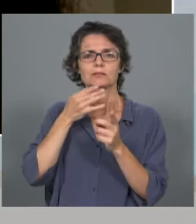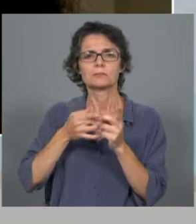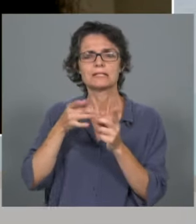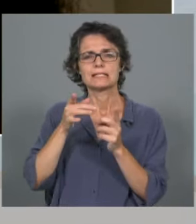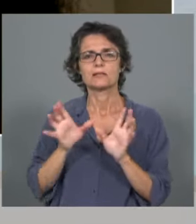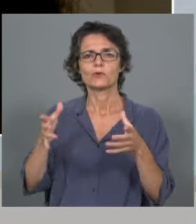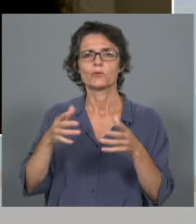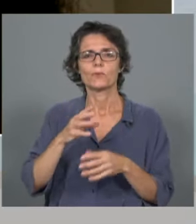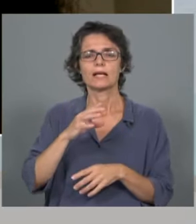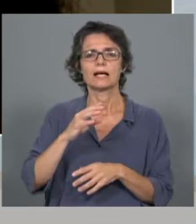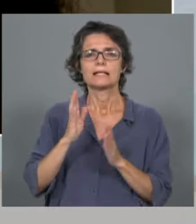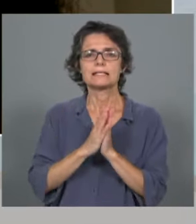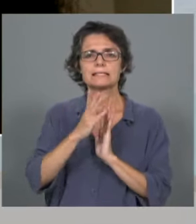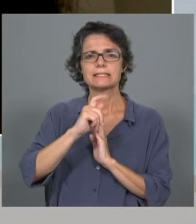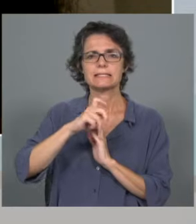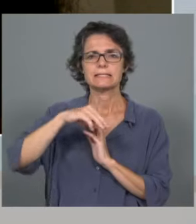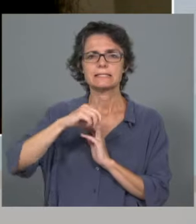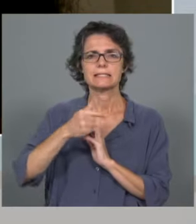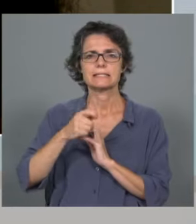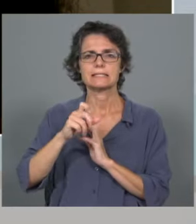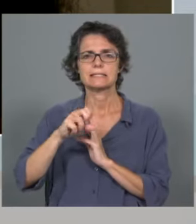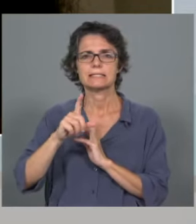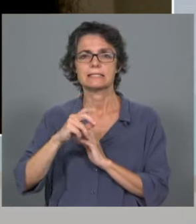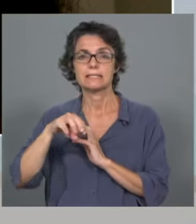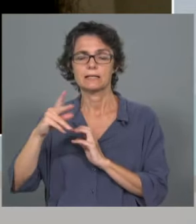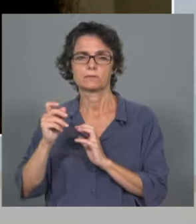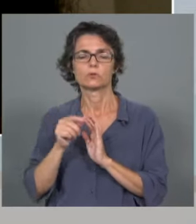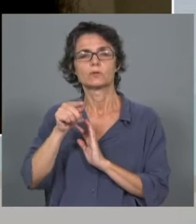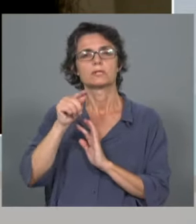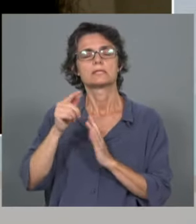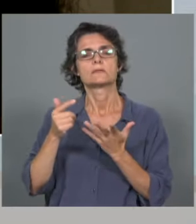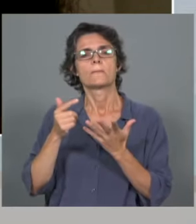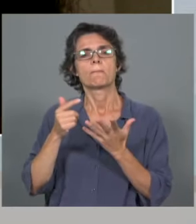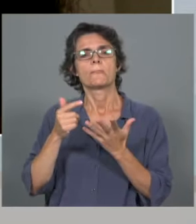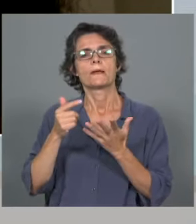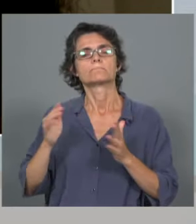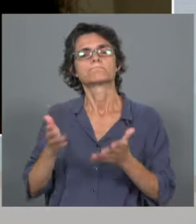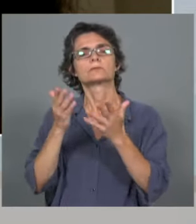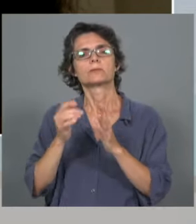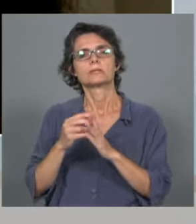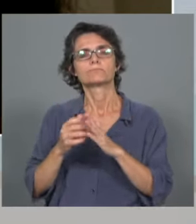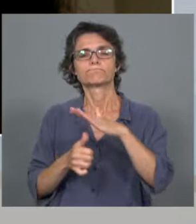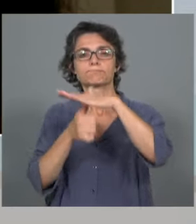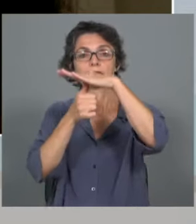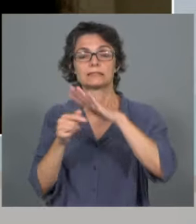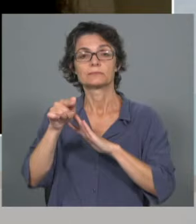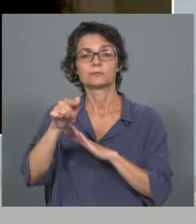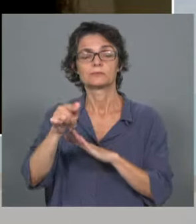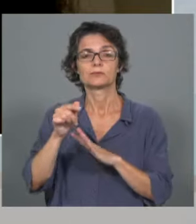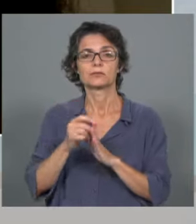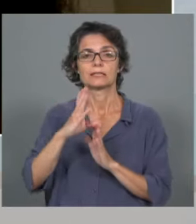Anselmo, também promovida pelo Arcebispo de Cantuária, numa linha muito ecuménica, de alguma forma